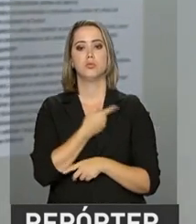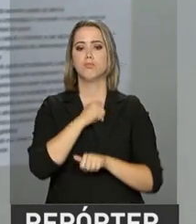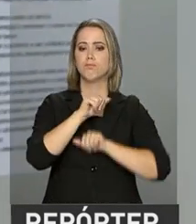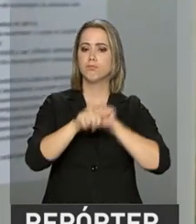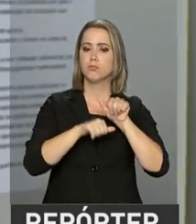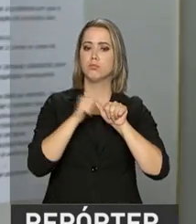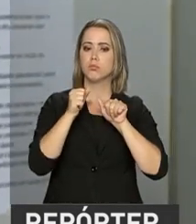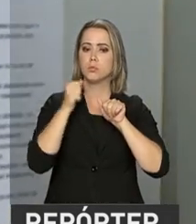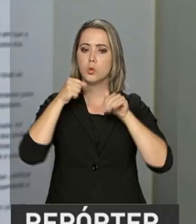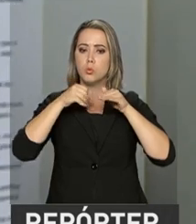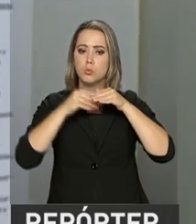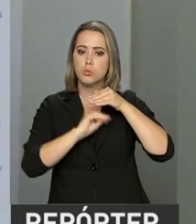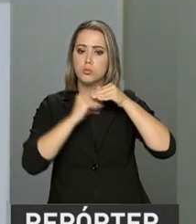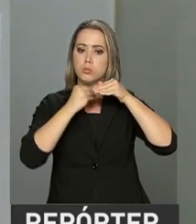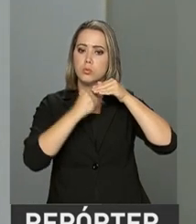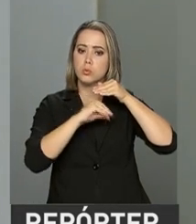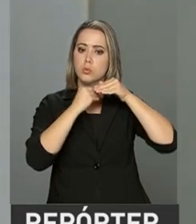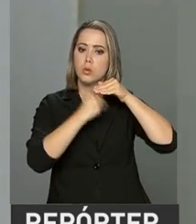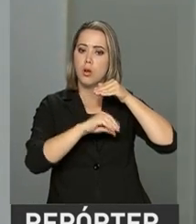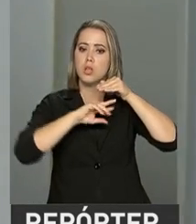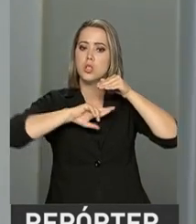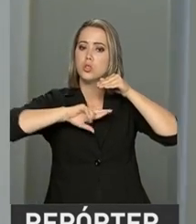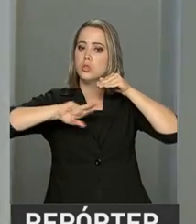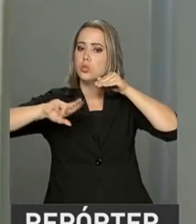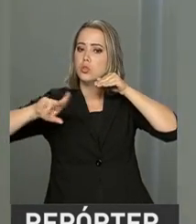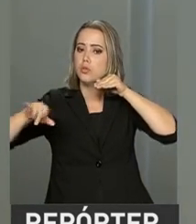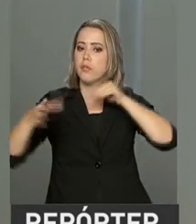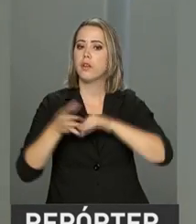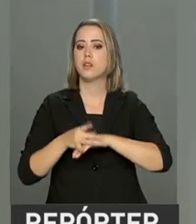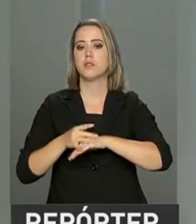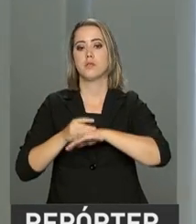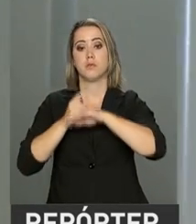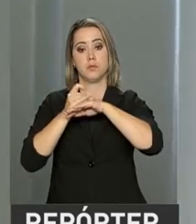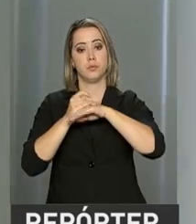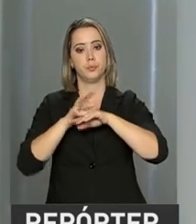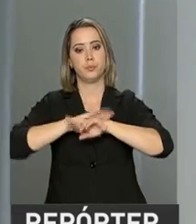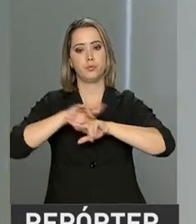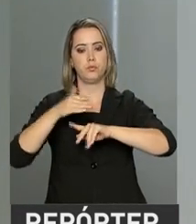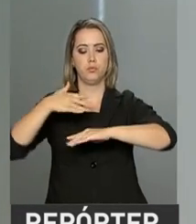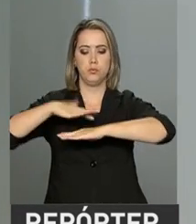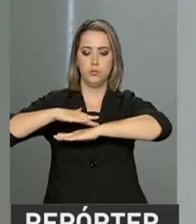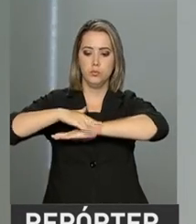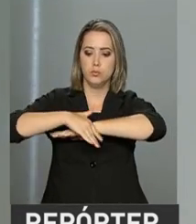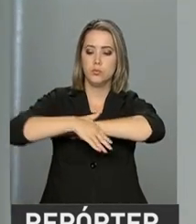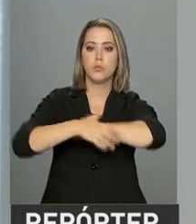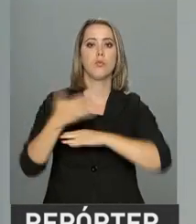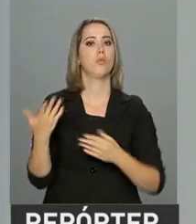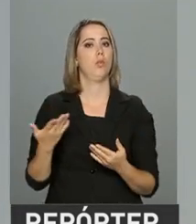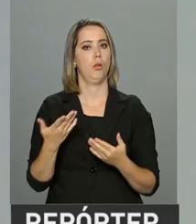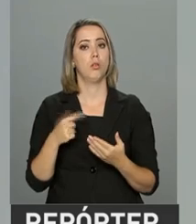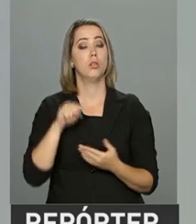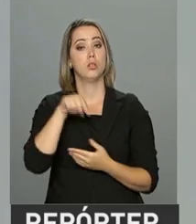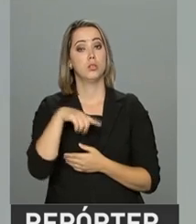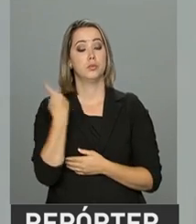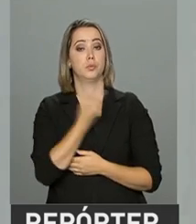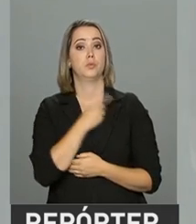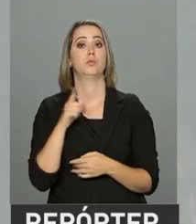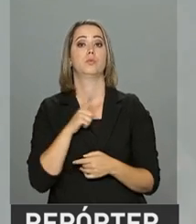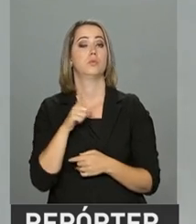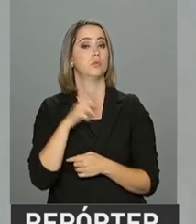do INTO um banco multitecidos, um banco que atua em vários tecidos diferentes. Isso faz com que a